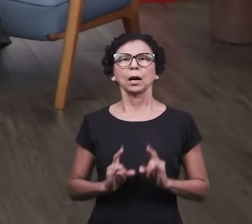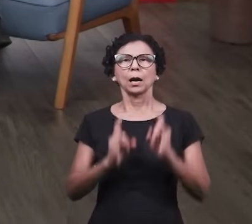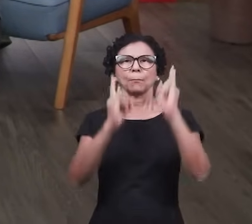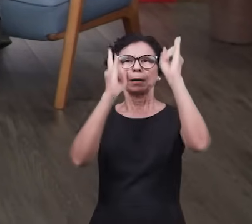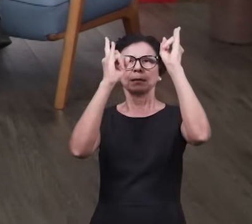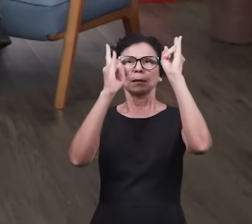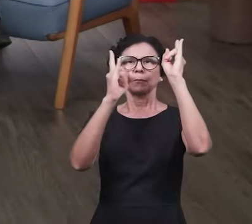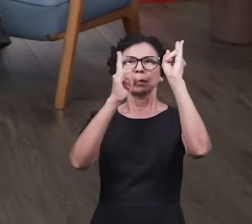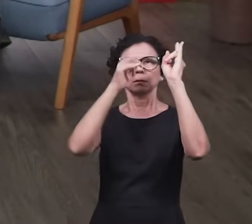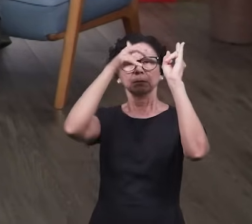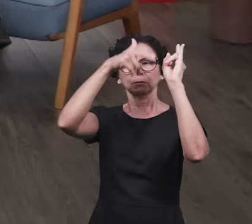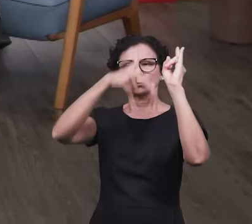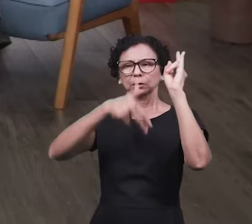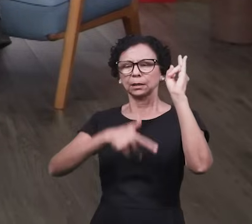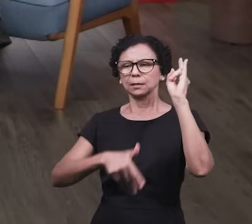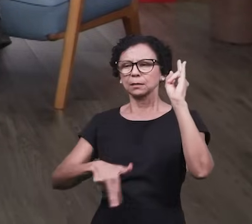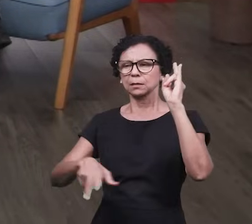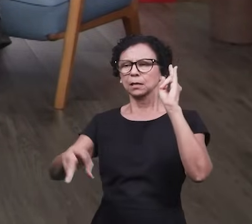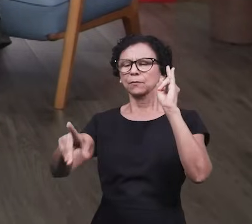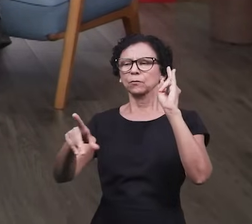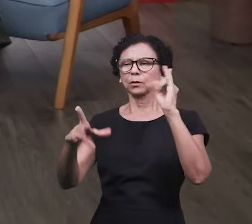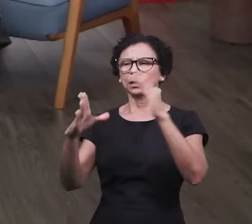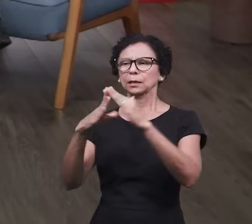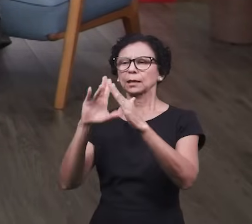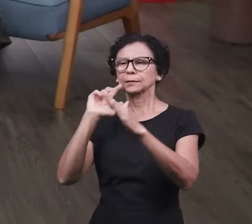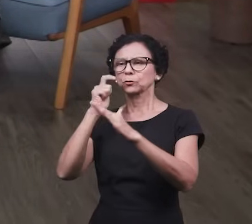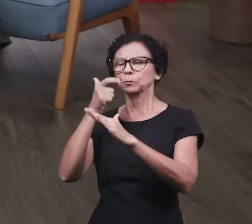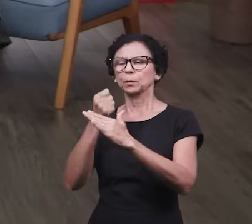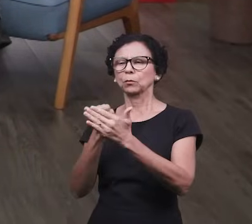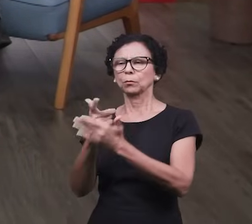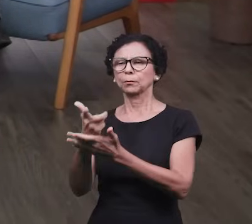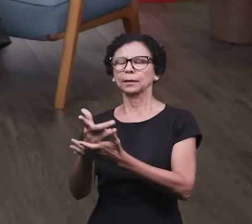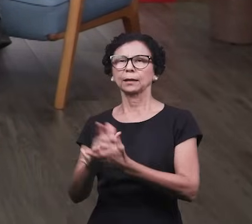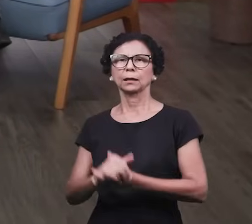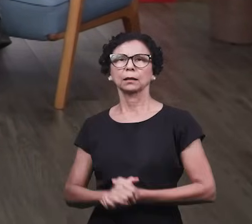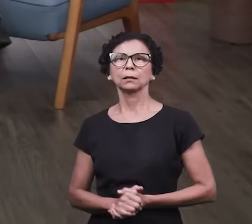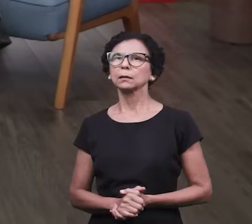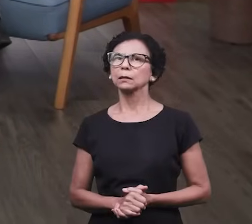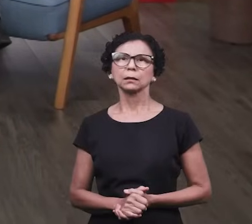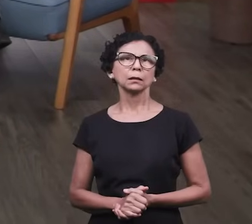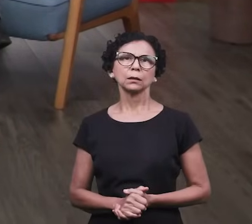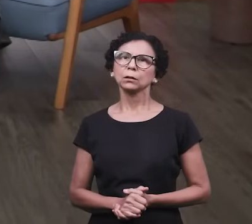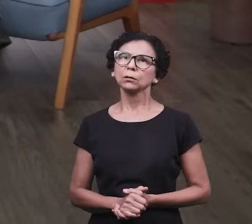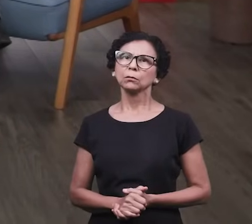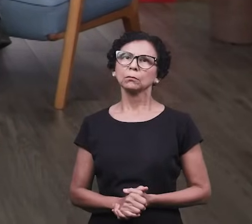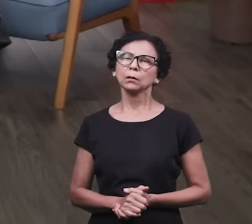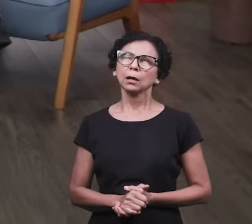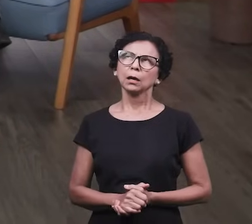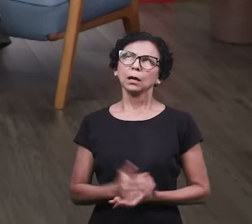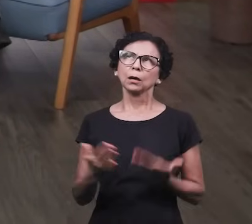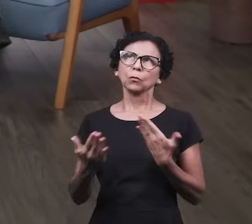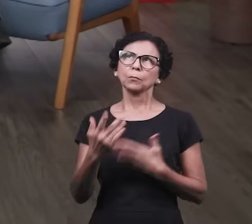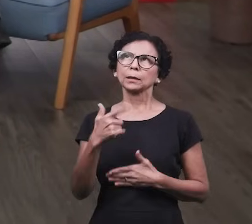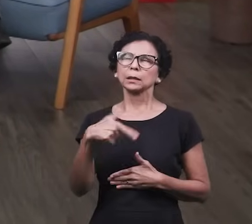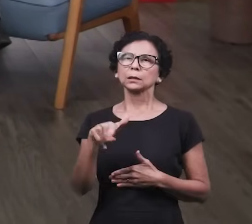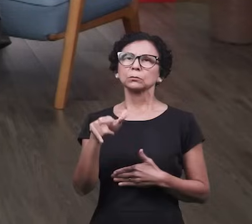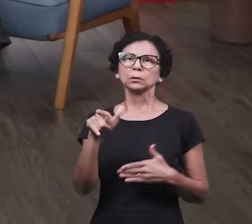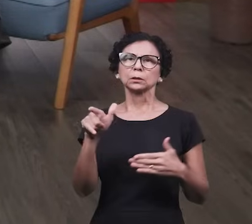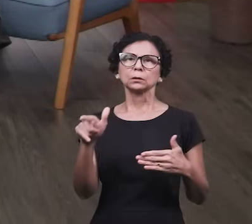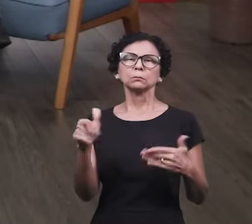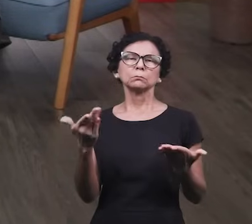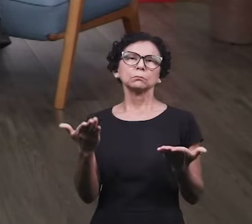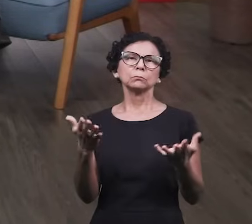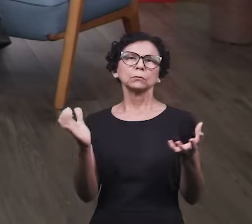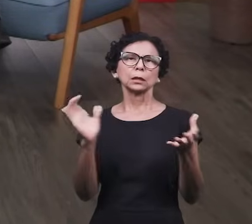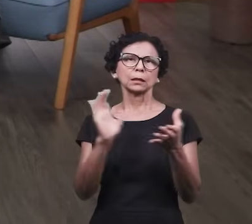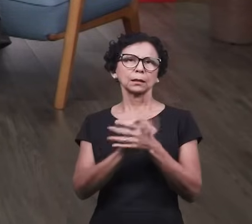vou aqui à padaria. Não era isso não, era como se fosse um casamento, né? Para você ir à padaria, você vai lá e,